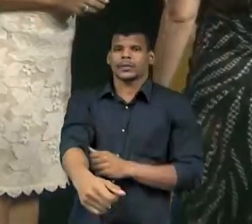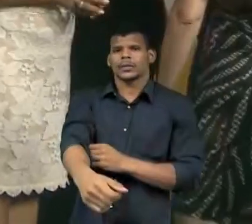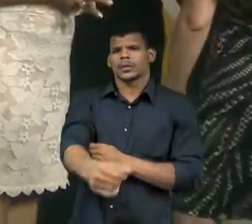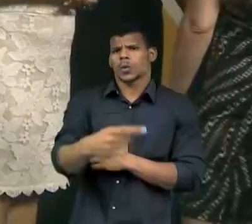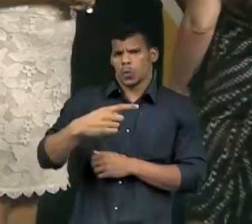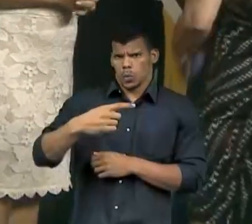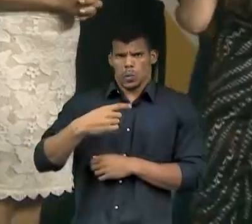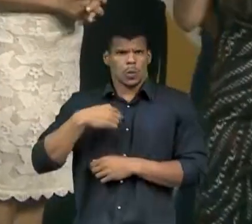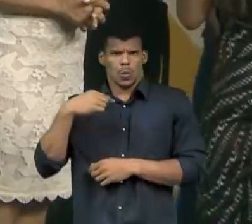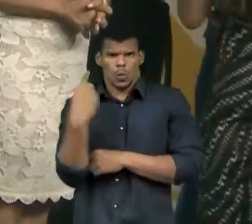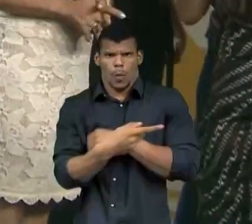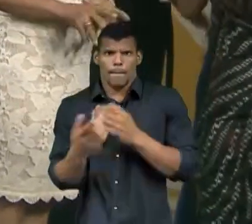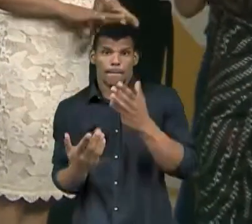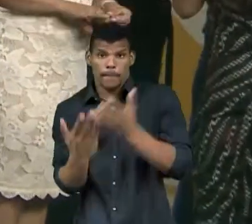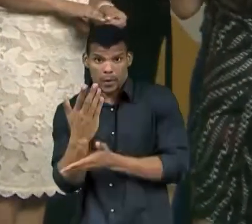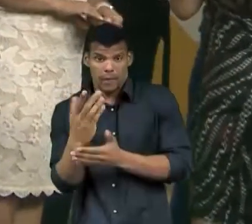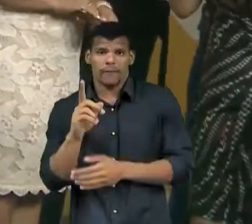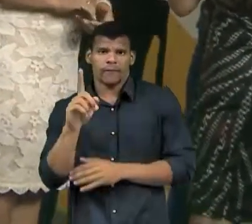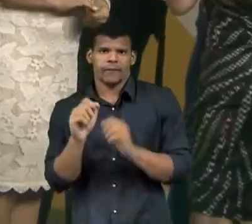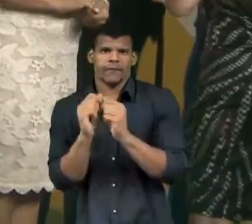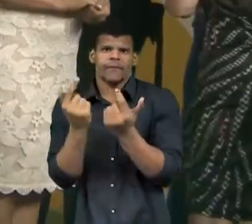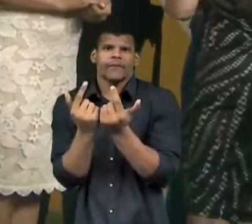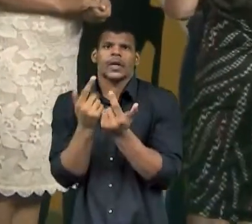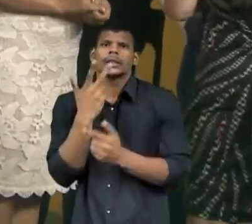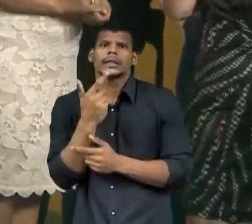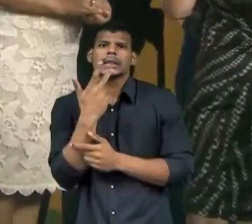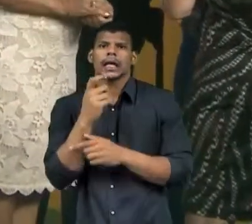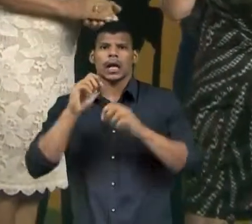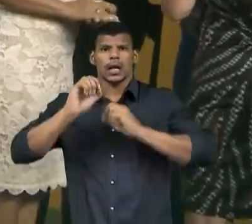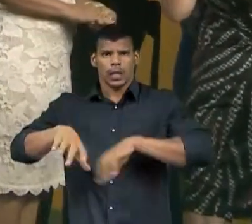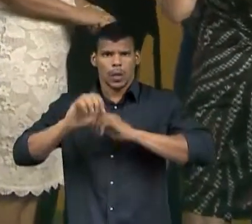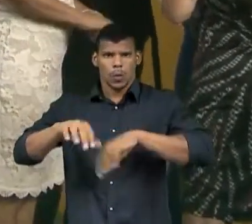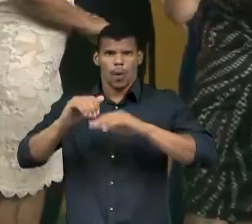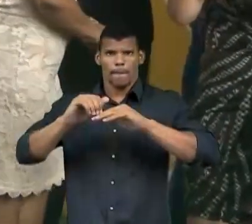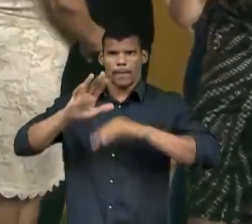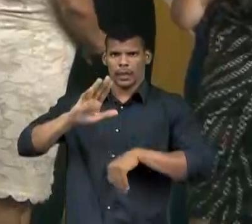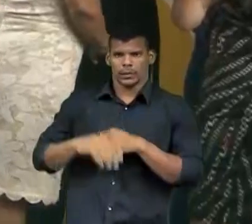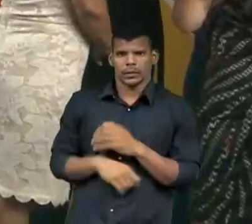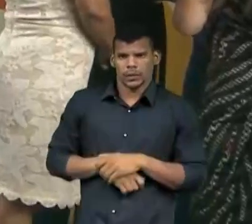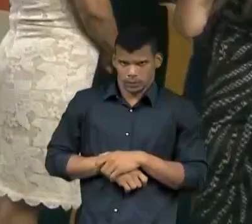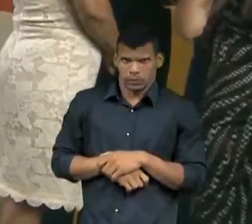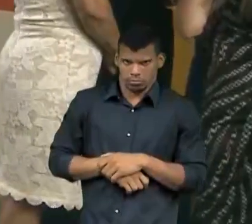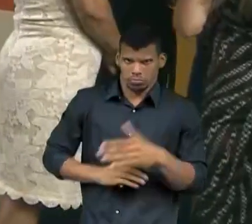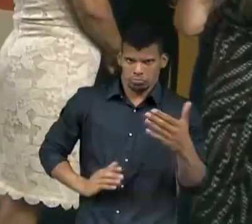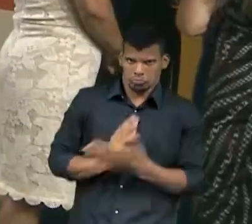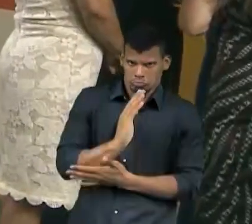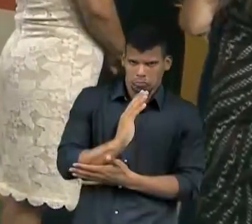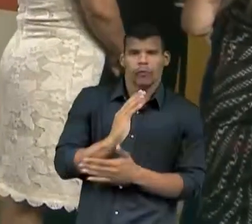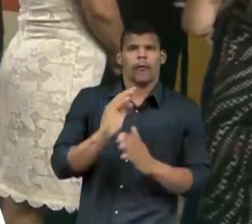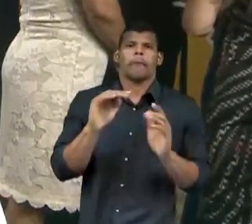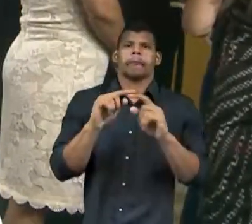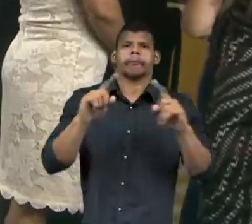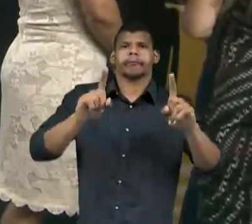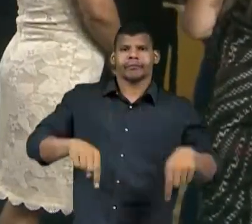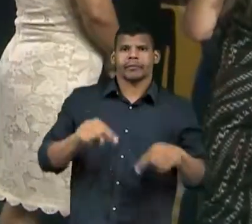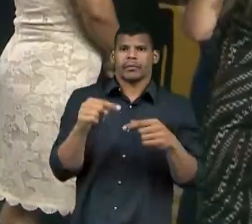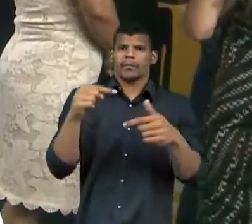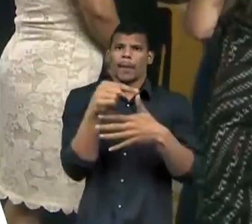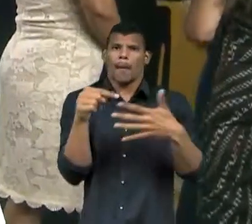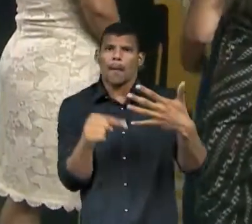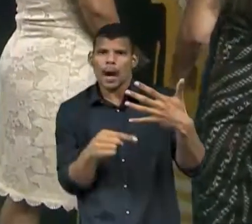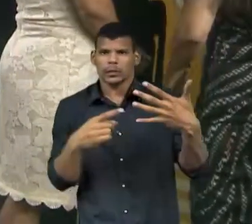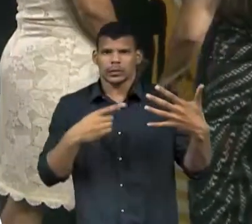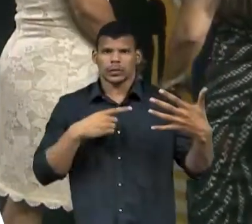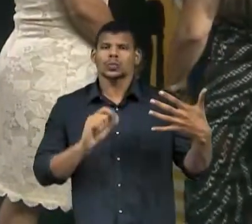aprovamos na Assembleia Legislativa, que é o Ceará Educa Mais. Então, com a aprovação desse Ceará Educa Mais, dentro dos eixos, existia